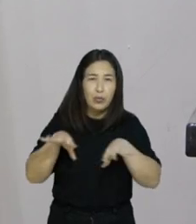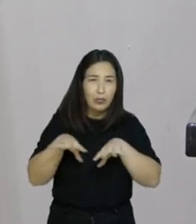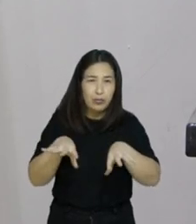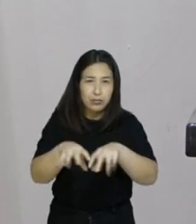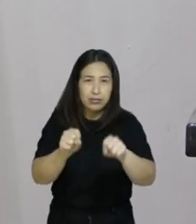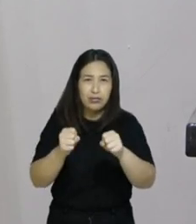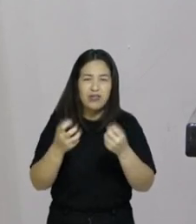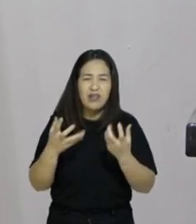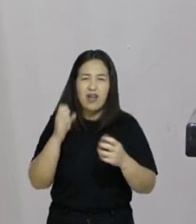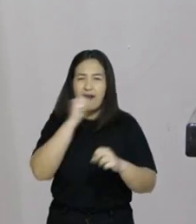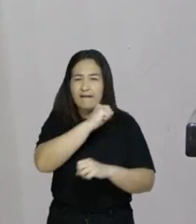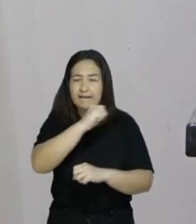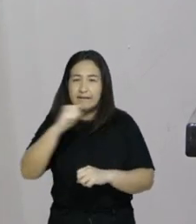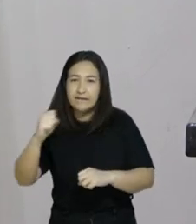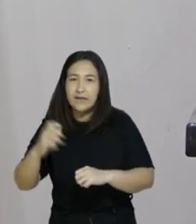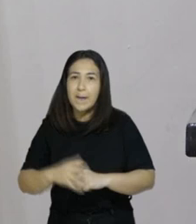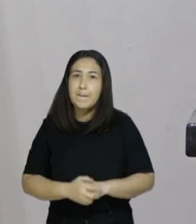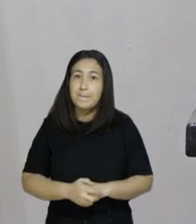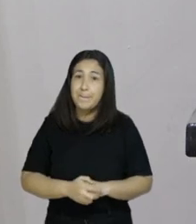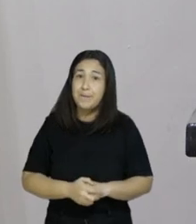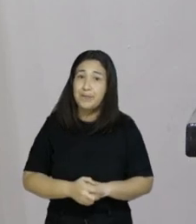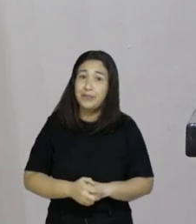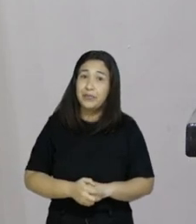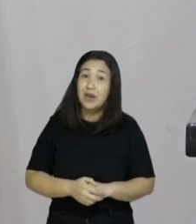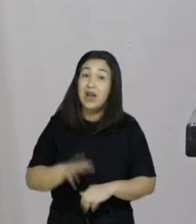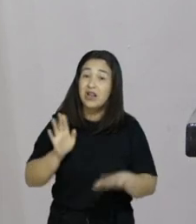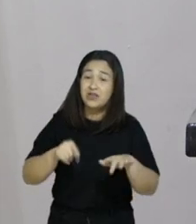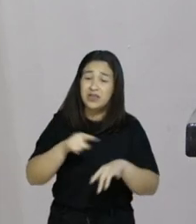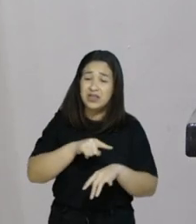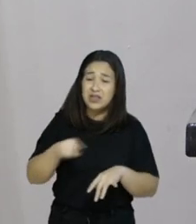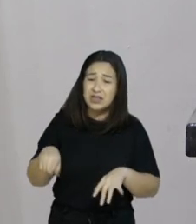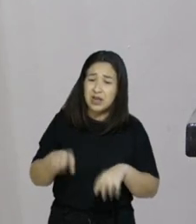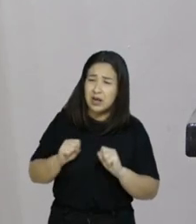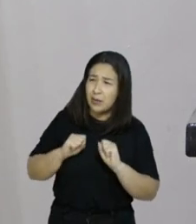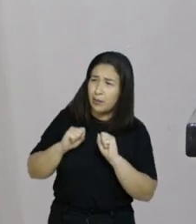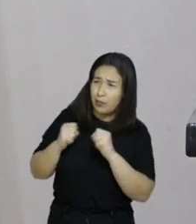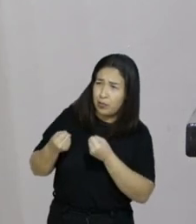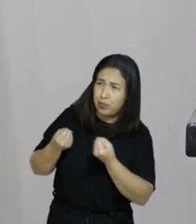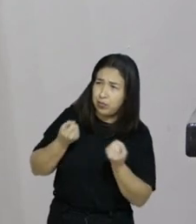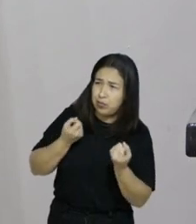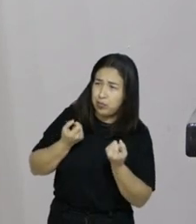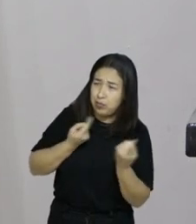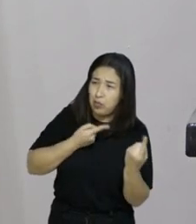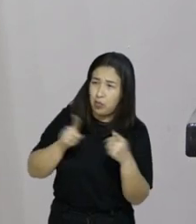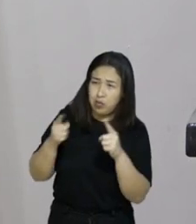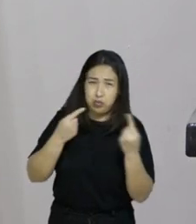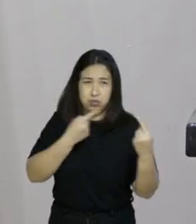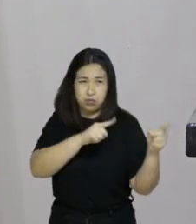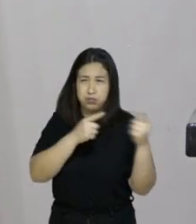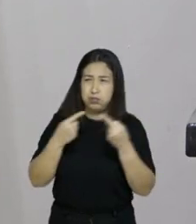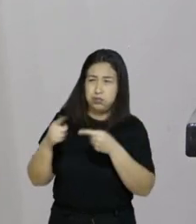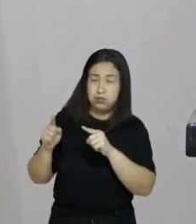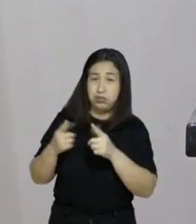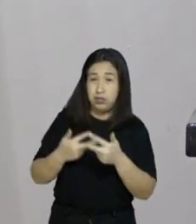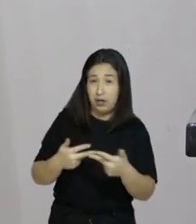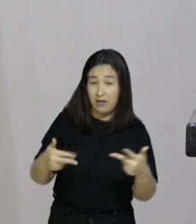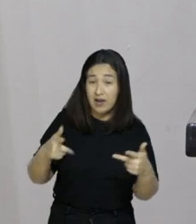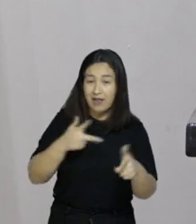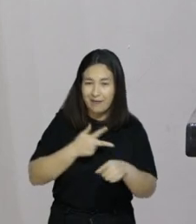genocídio. Se defendeu muitas vezes sozinho e contra todas as adversidades venceu.